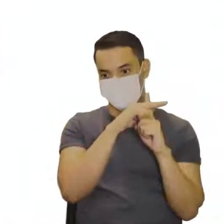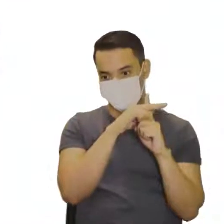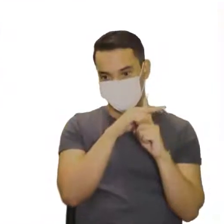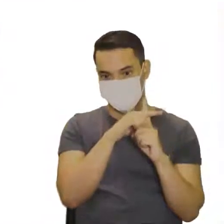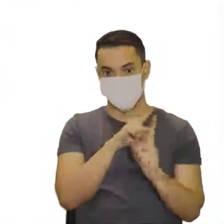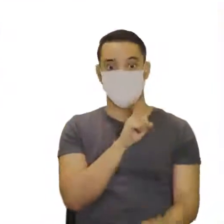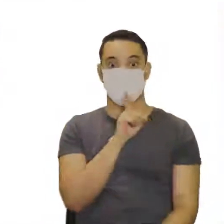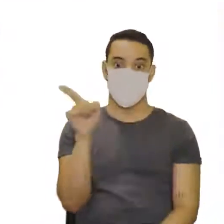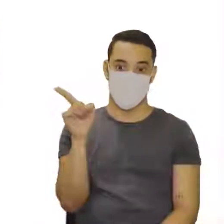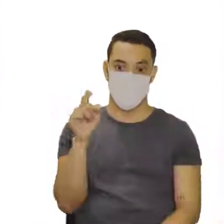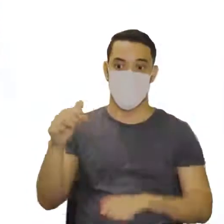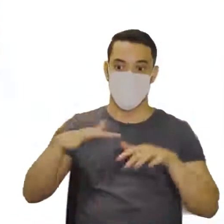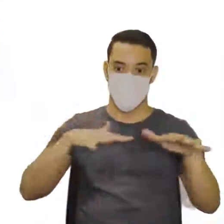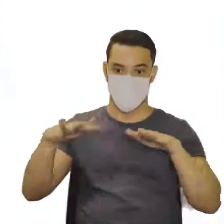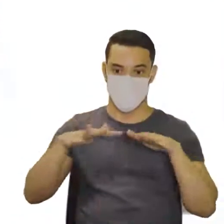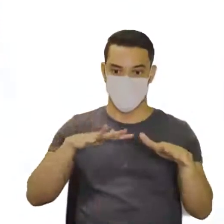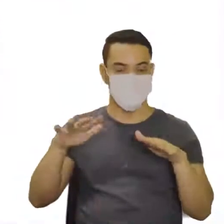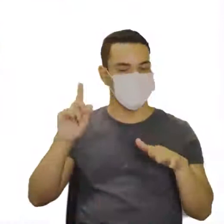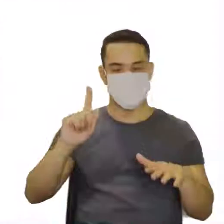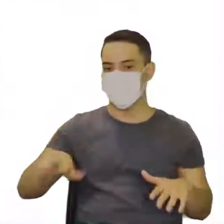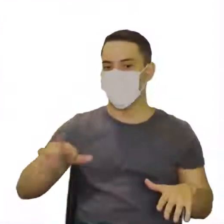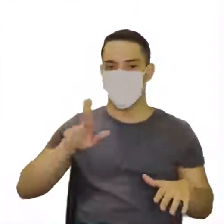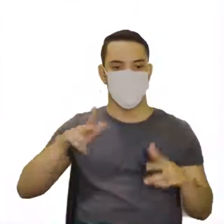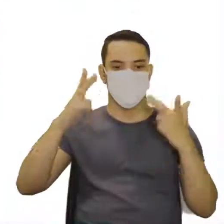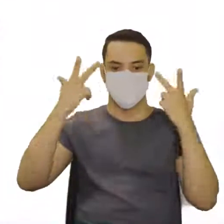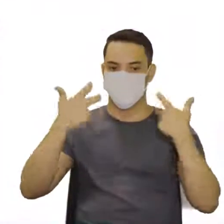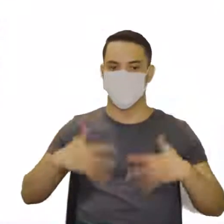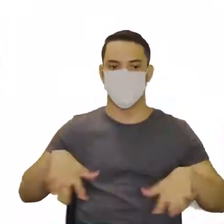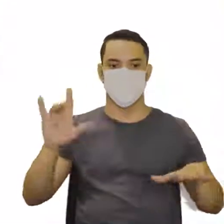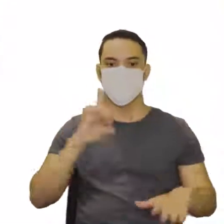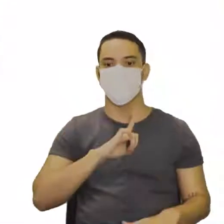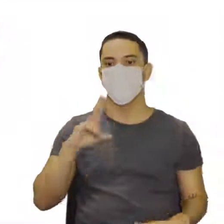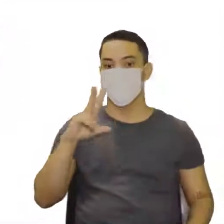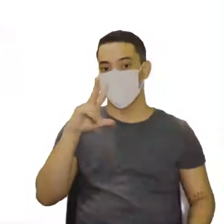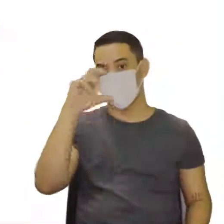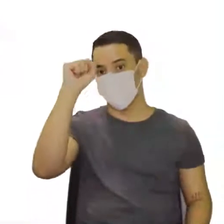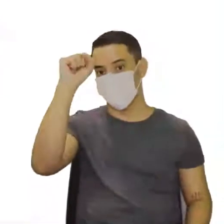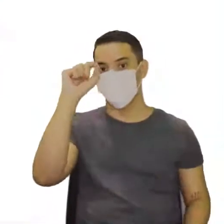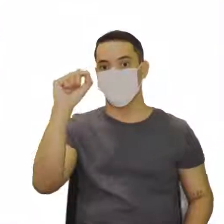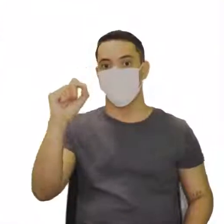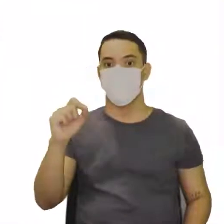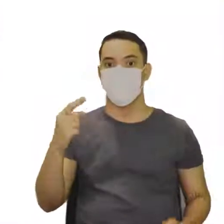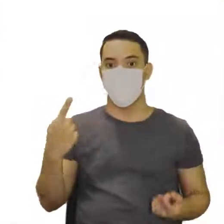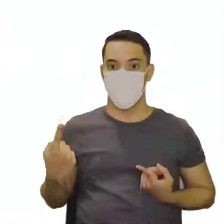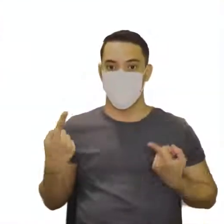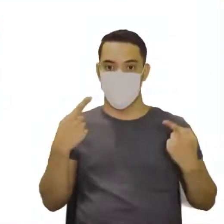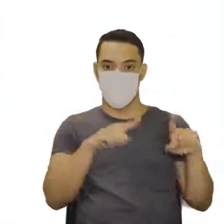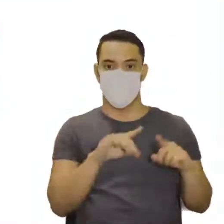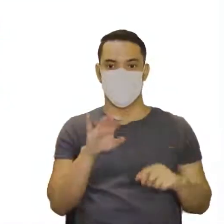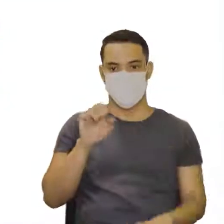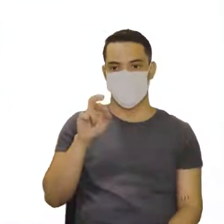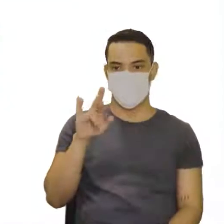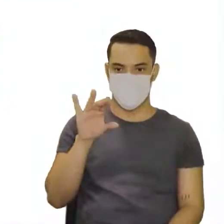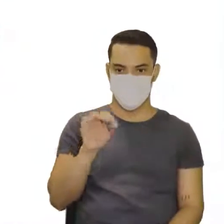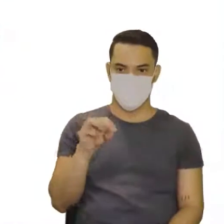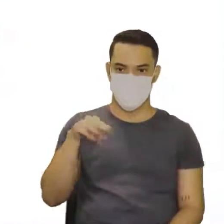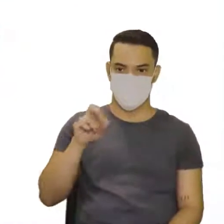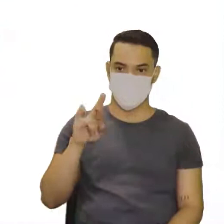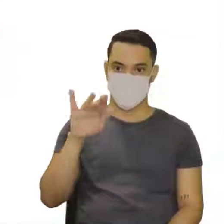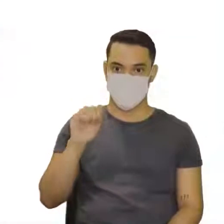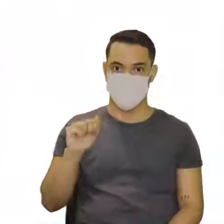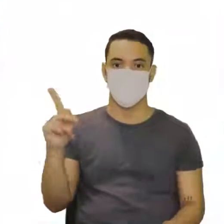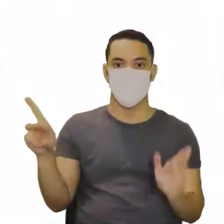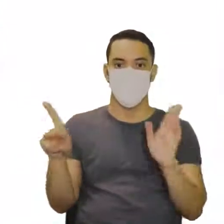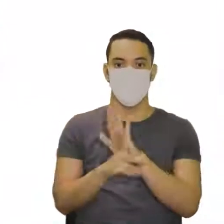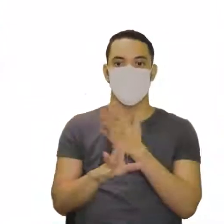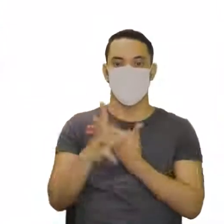que o movimento da corrente externa não é espontâneo, a gente vai ter uma força contra-eletromotriz, que é a medida da